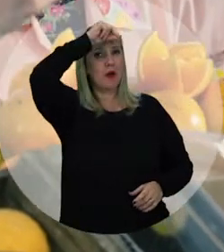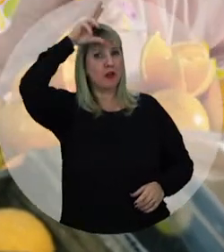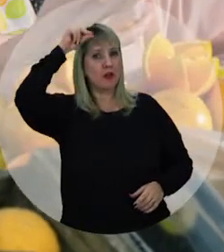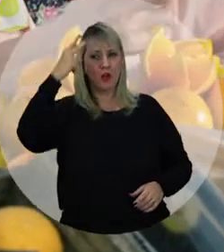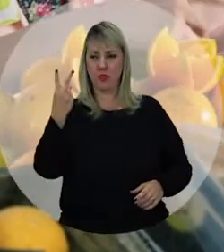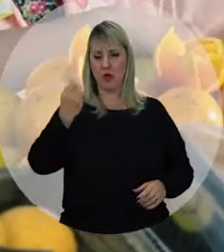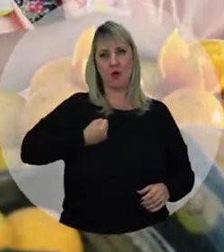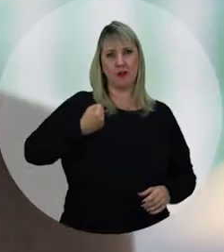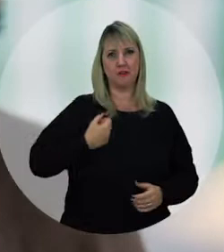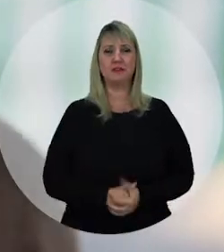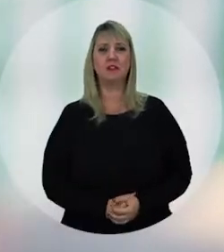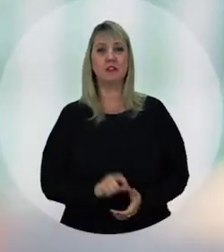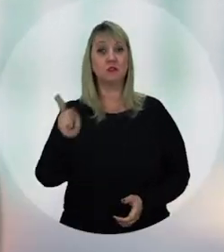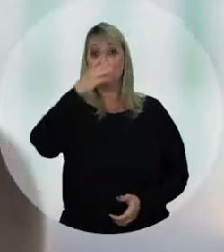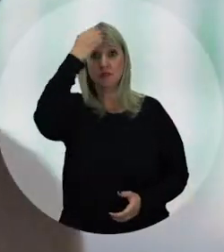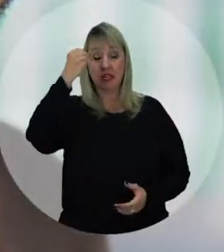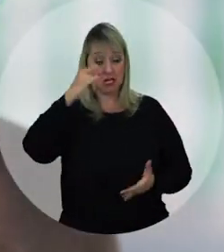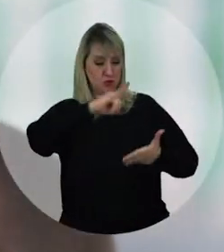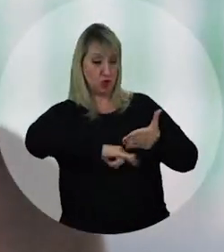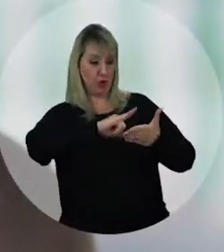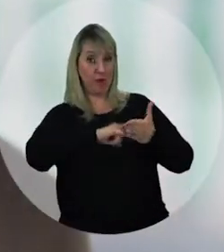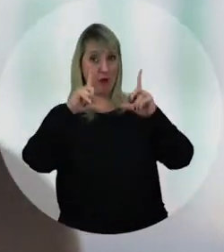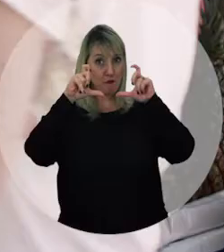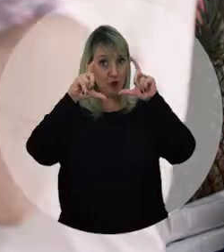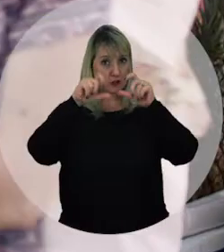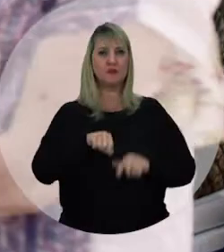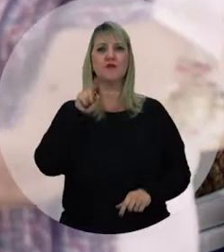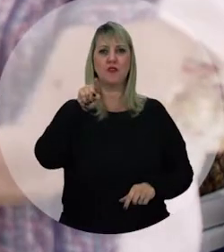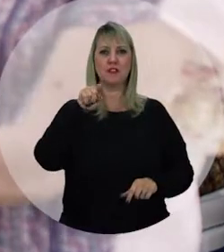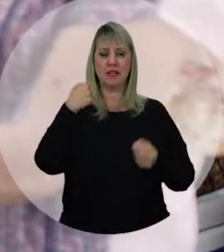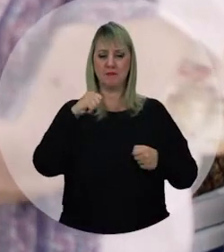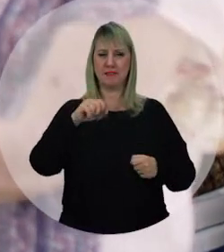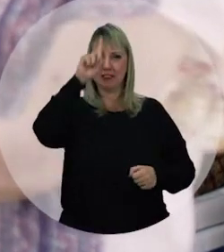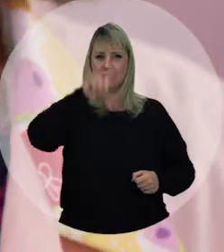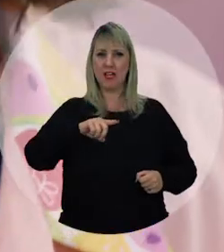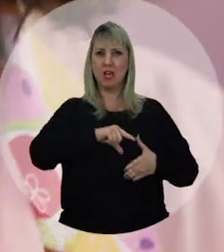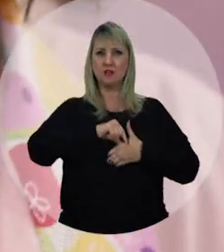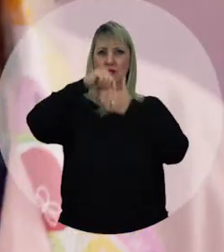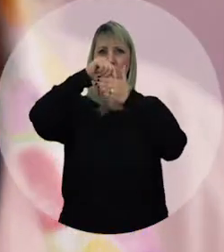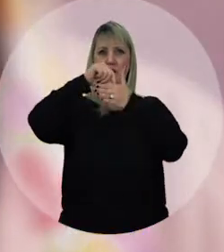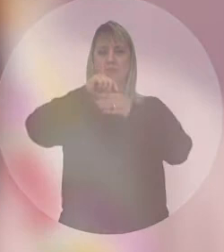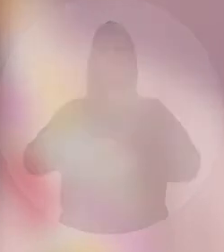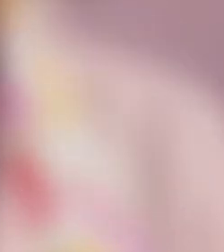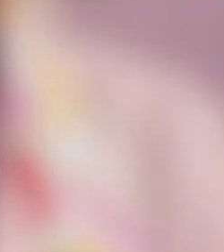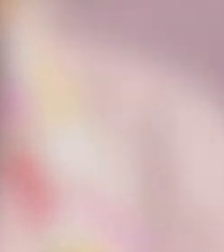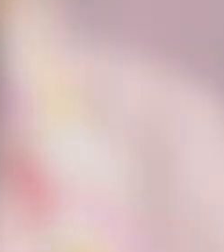prefeito, 2 números. É. E não esquece o documento com foto, hein? Faça a sua voz ser ouvida. Vote